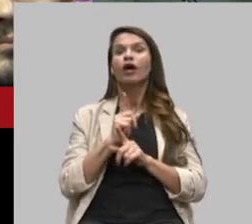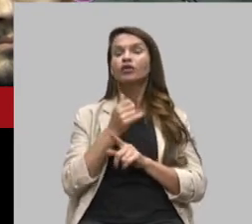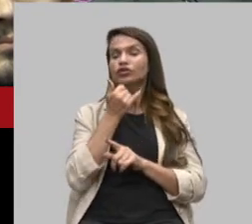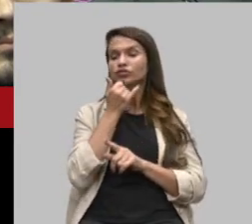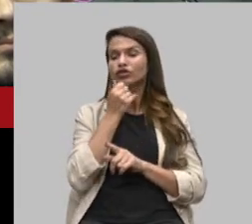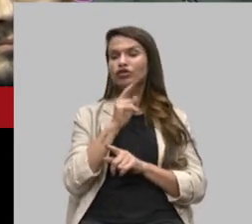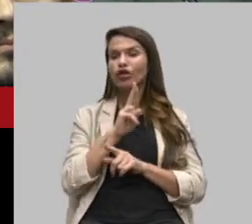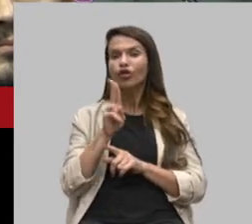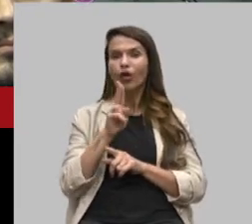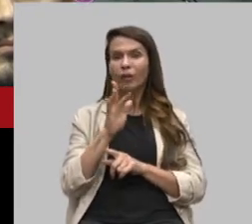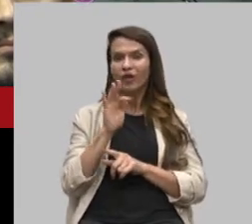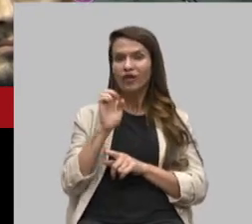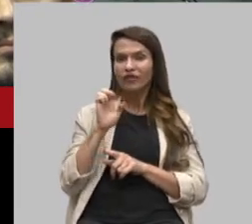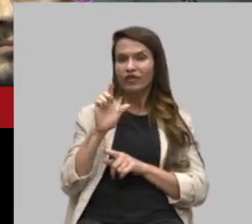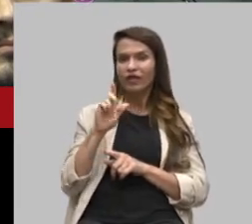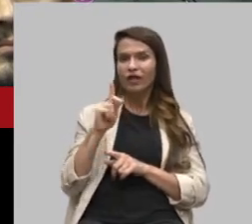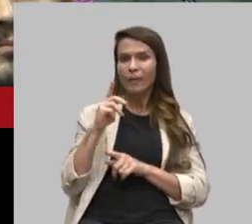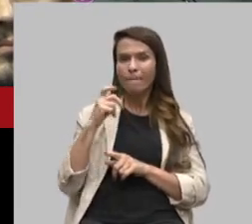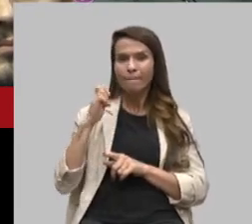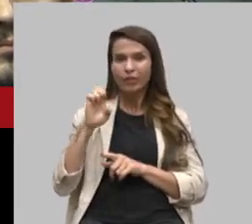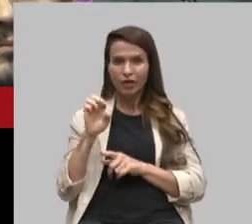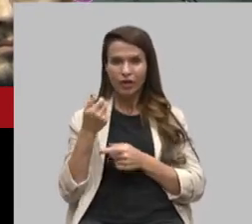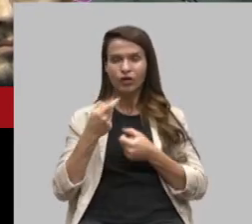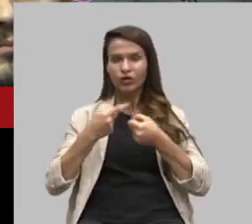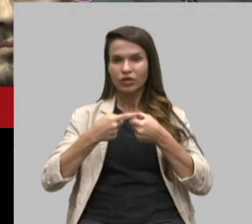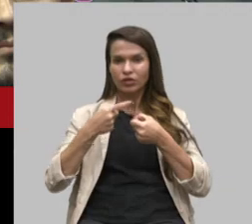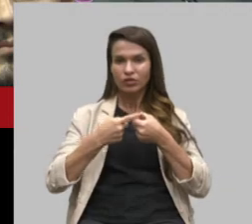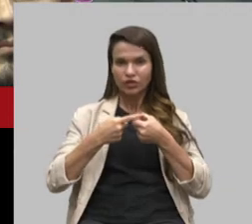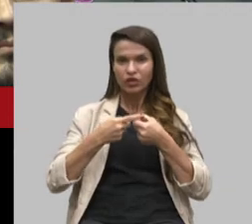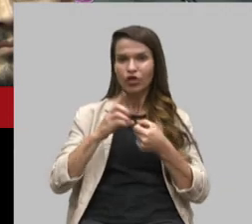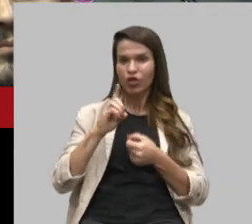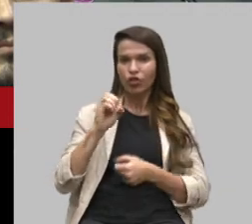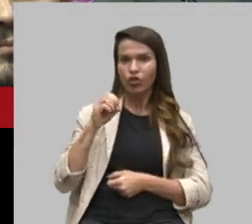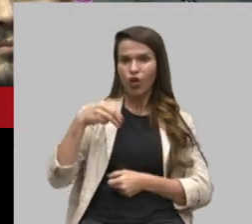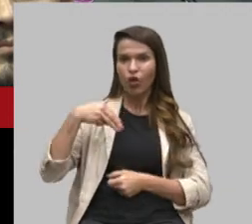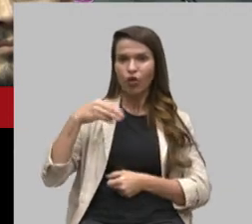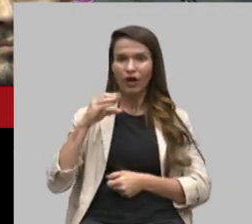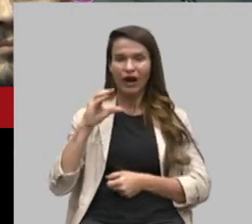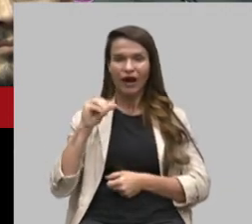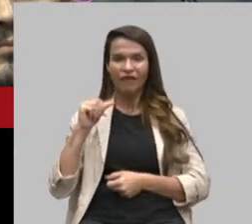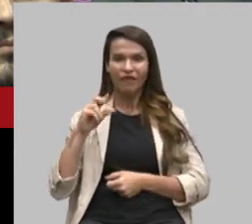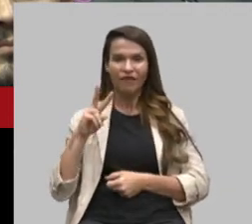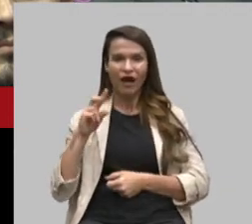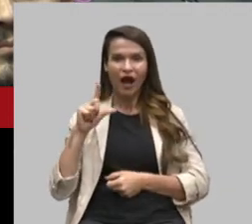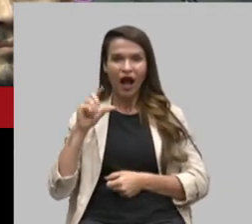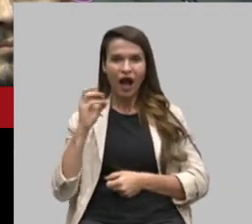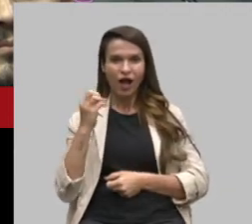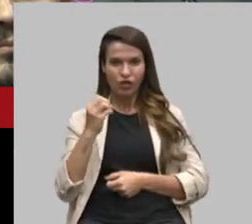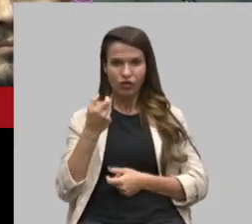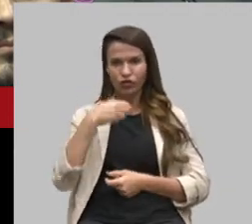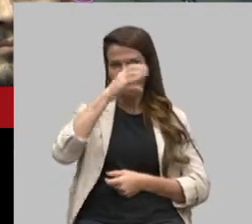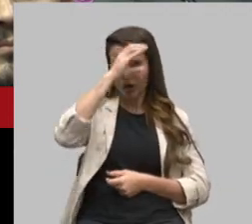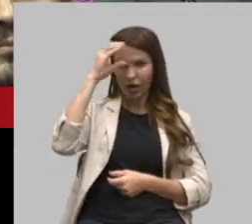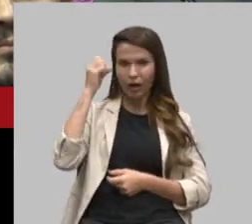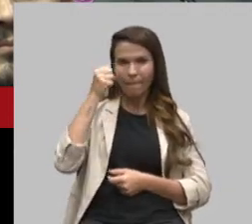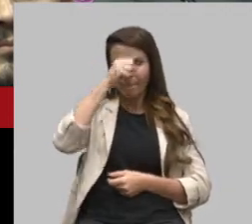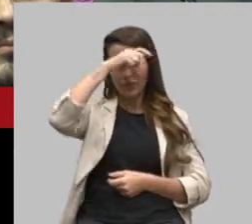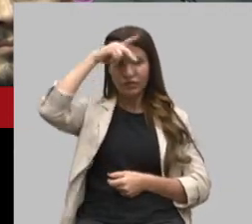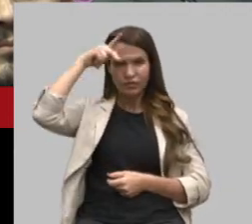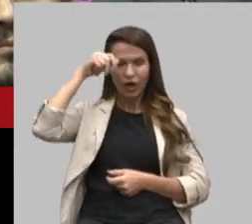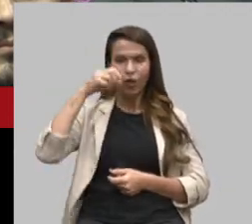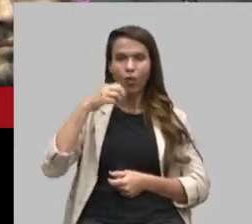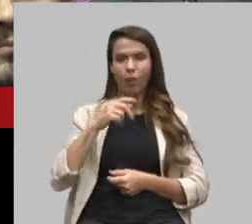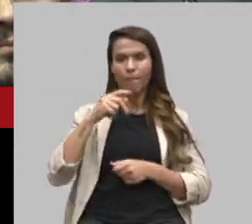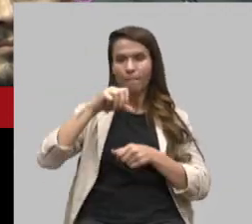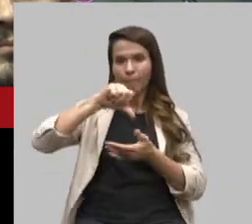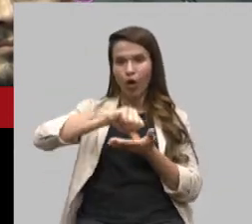é Felipe Gabriel Garcia sou de Don cavate estou aqui pela câmara municipal do Polo Leste a criação de um programa